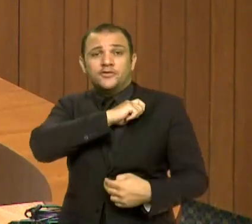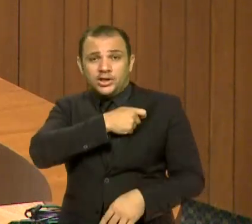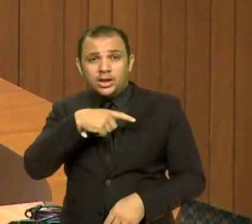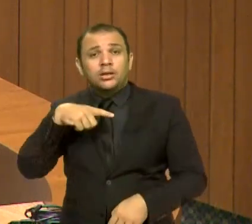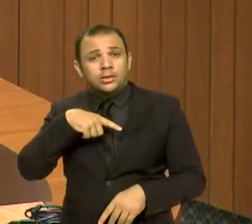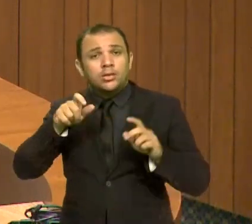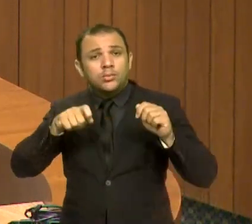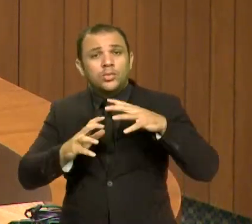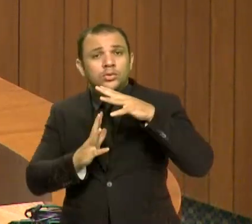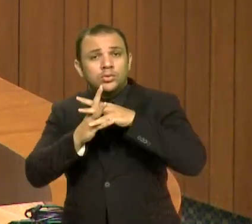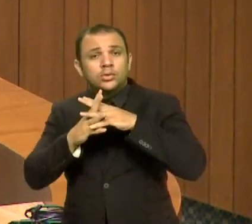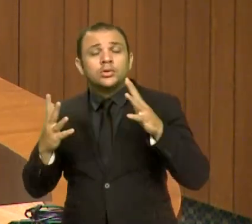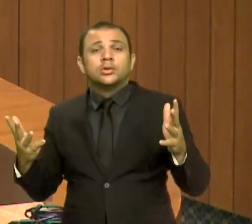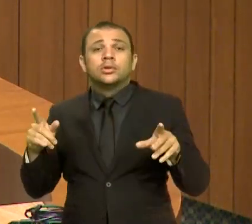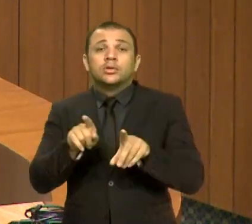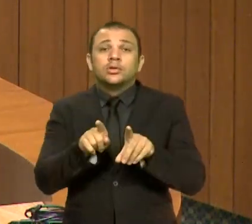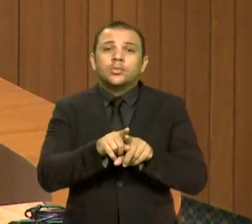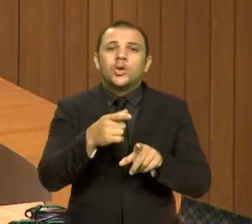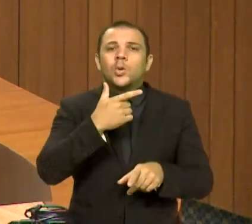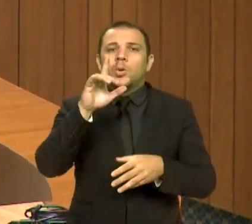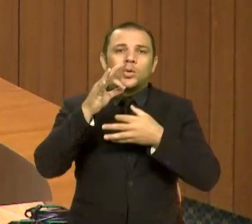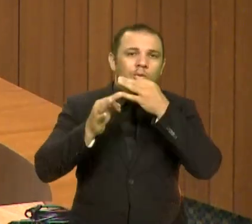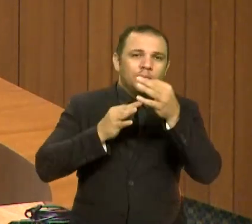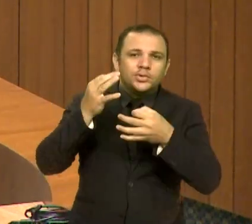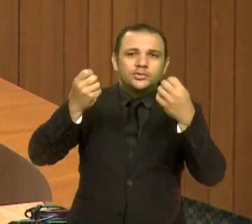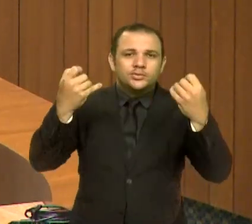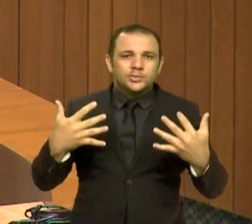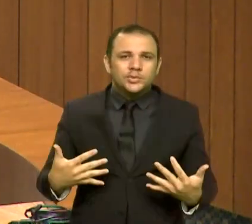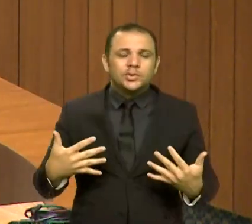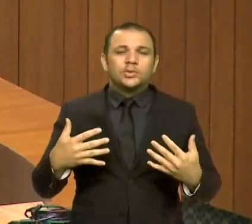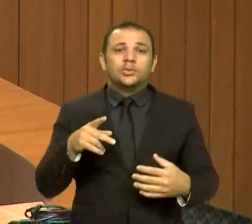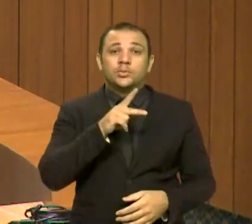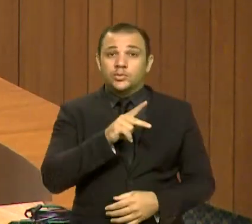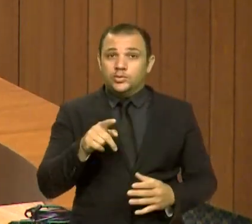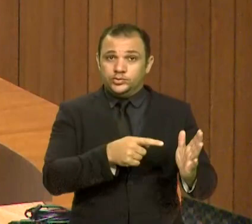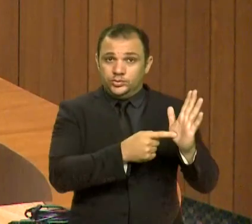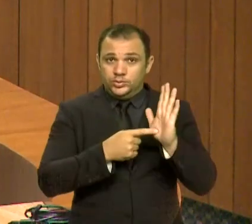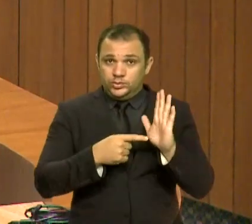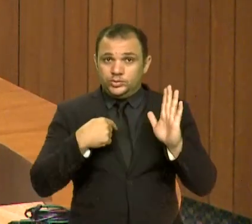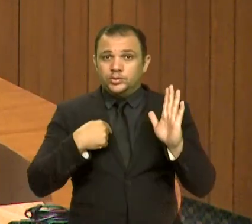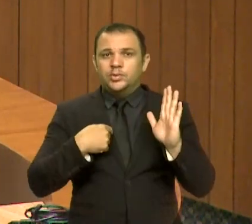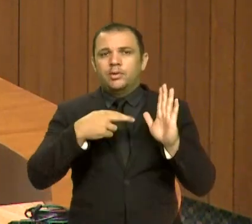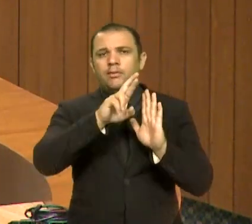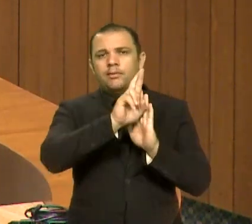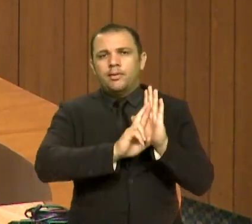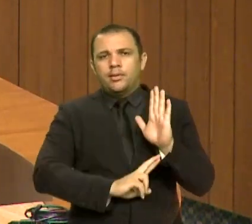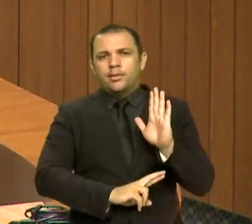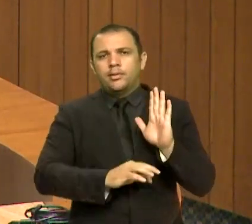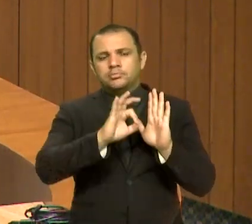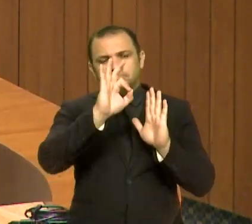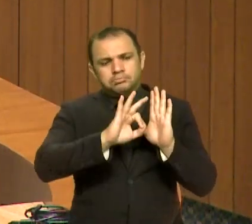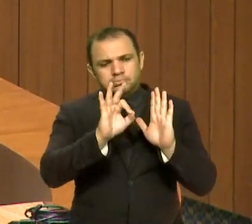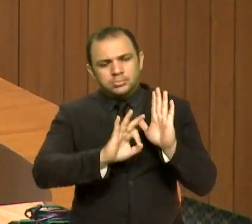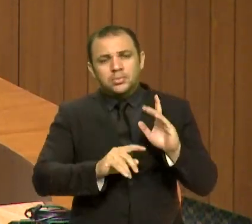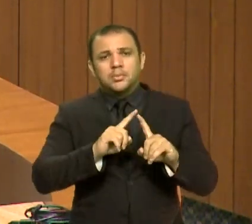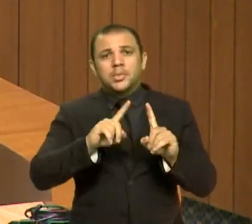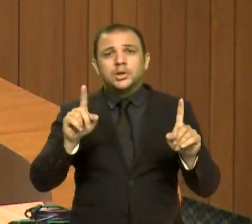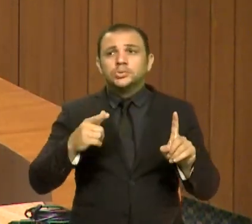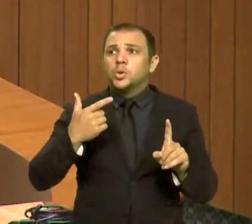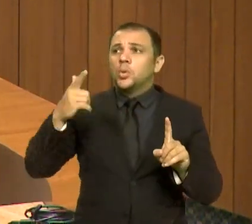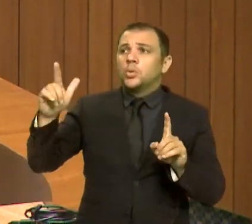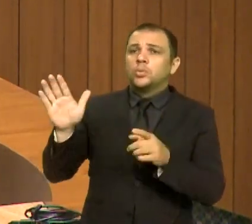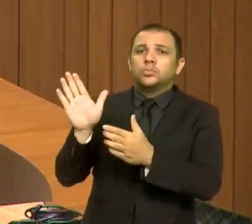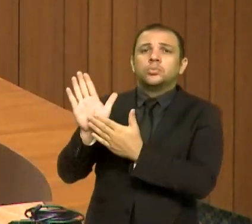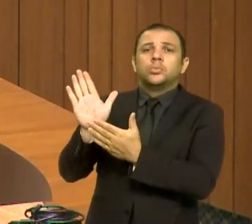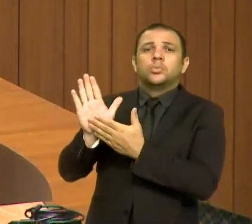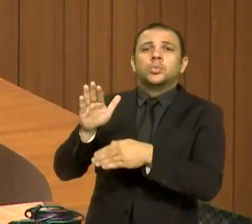ficou. Os professores me apresentaram um relatório muito bem feito, mas eu não vi uma outra contraprova do